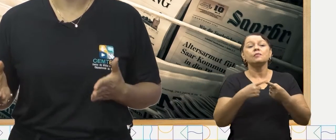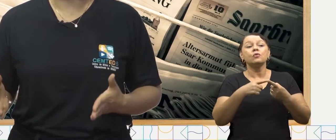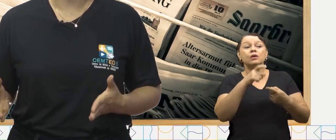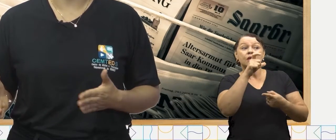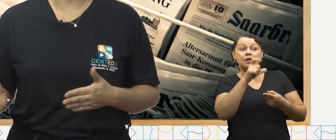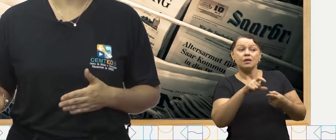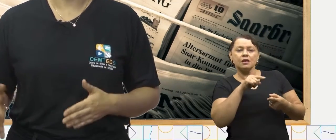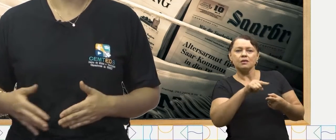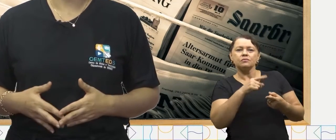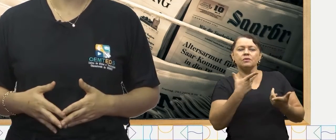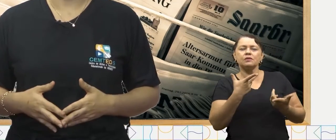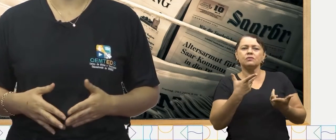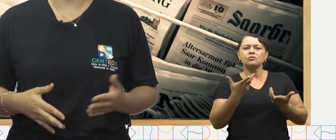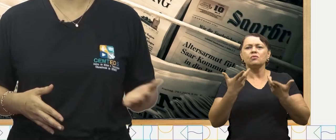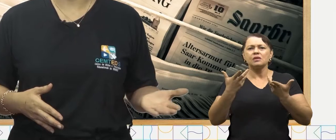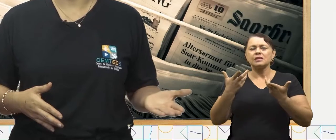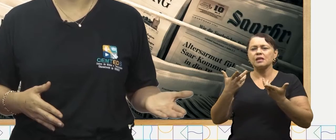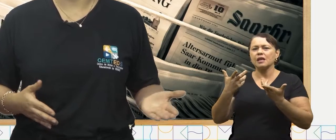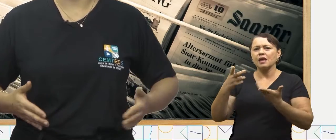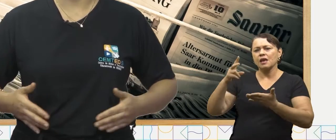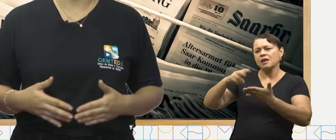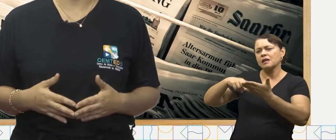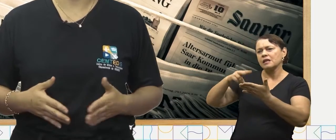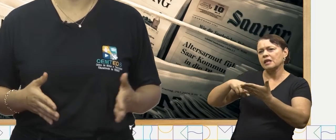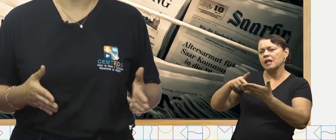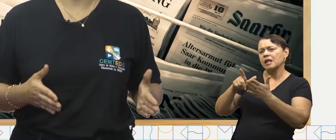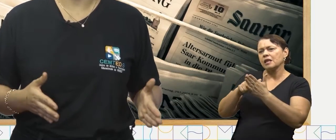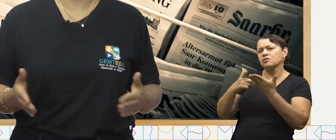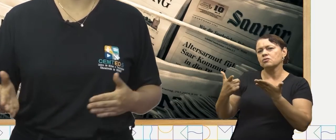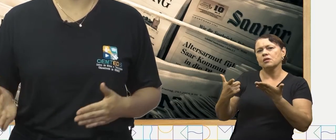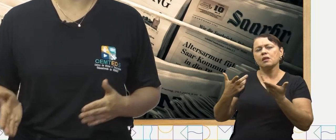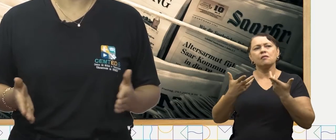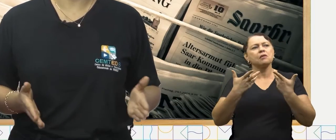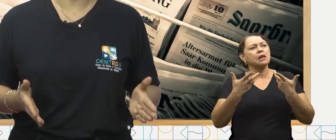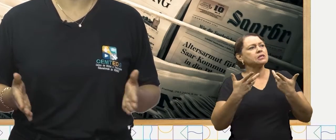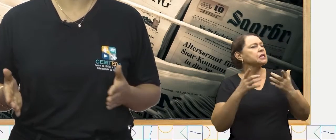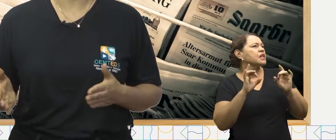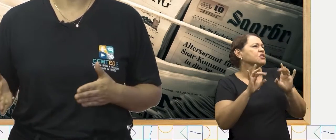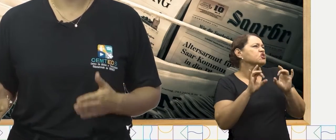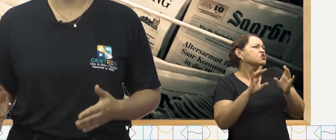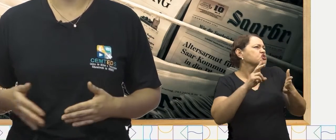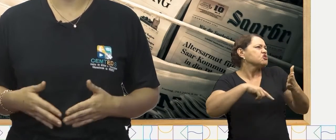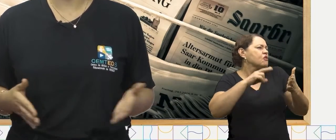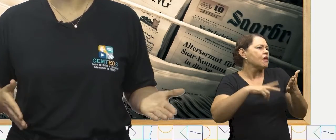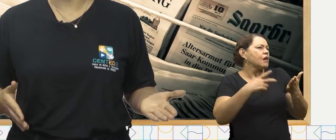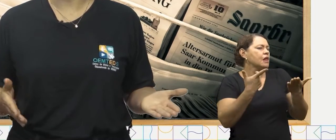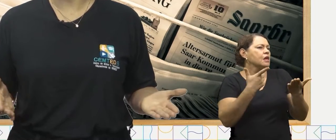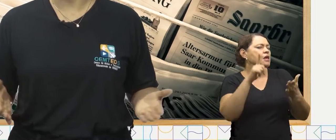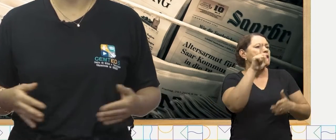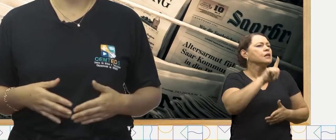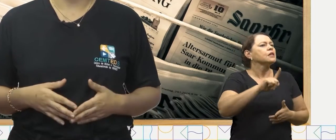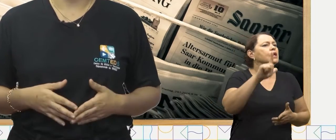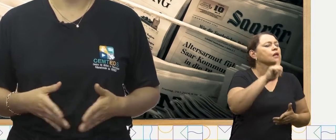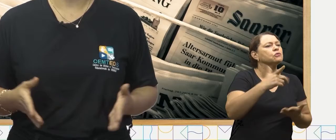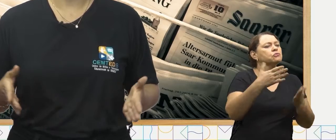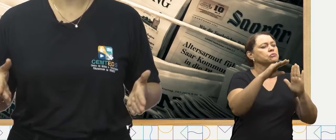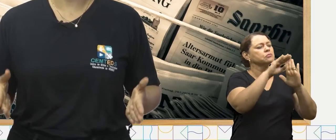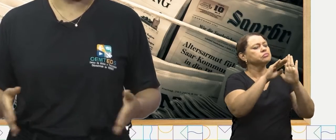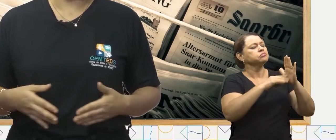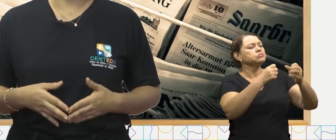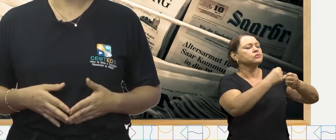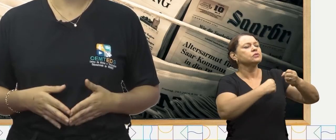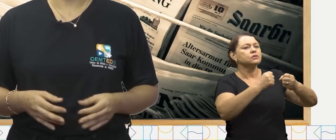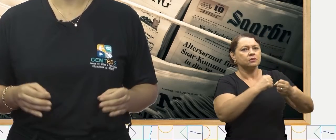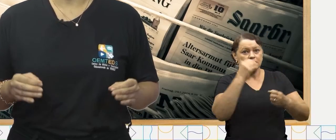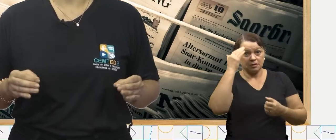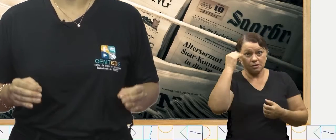ao invés de ler jornais, buscando as notícias, elas não leem apenas literatura de cordel ou receitas?